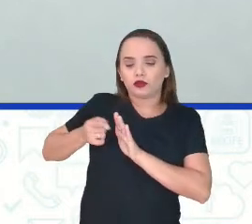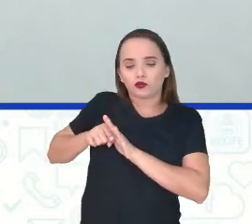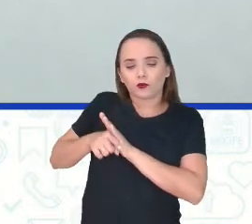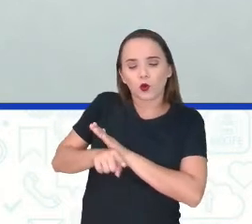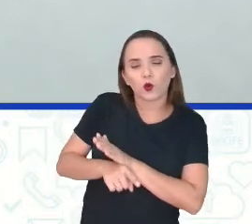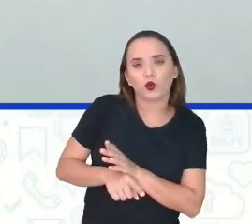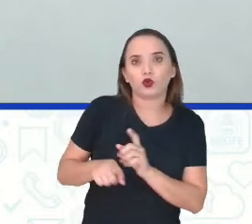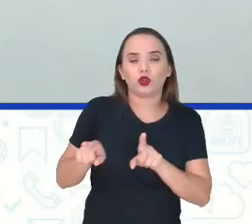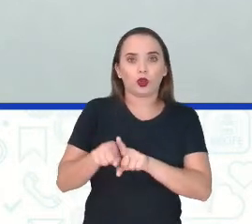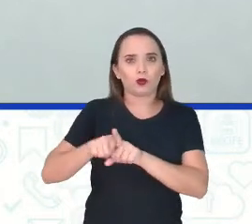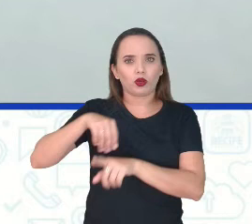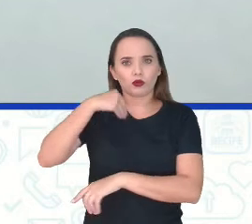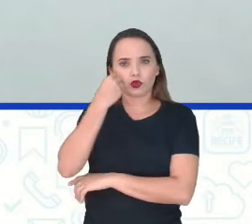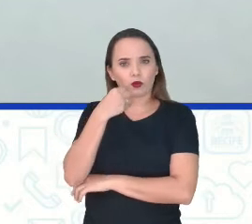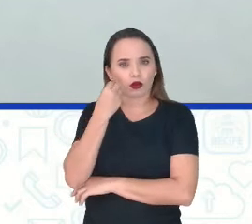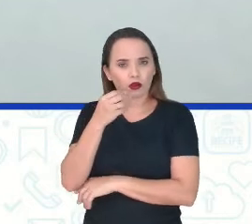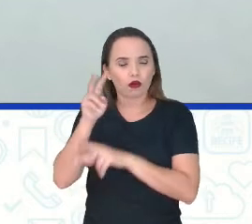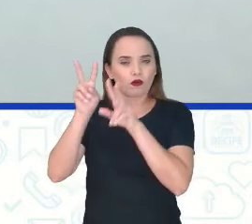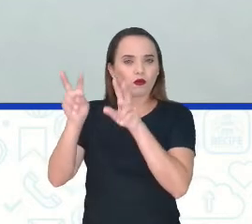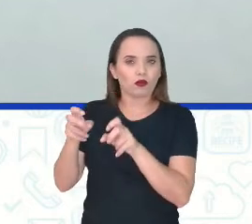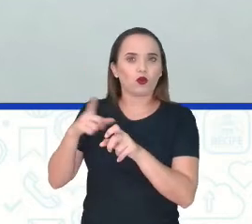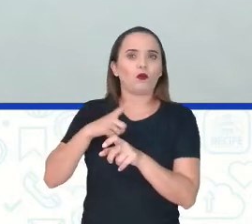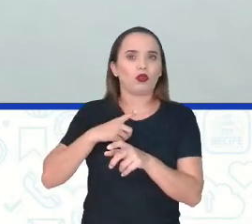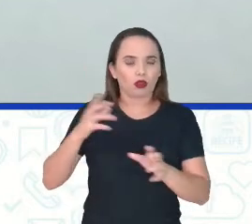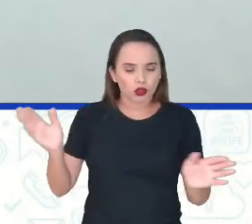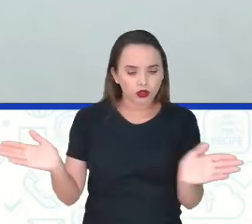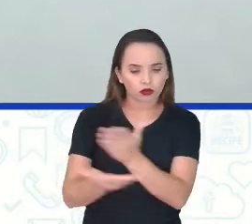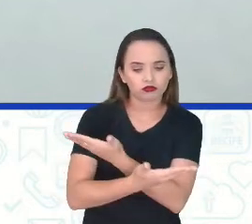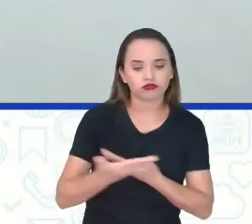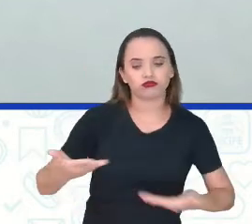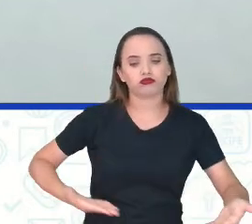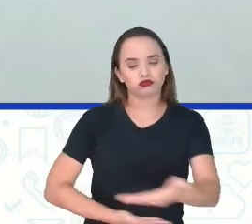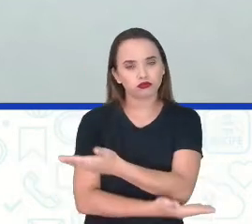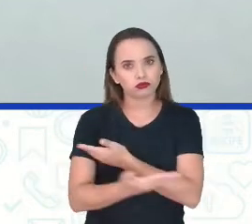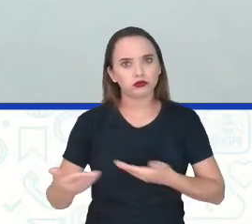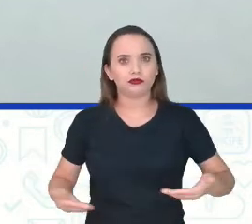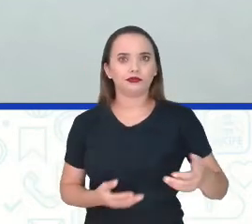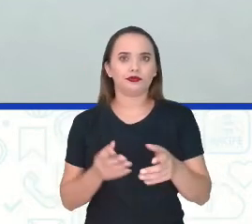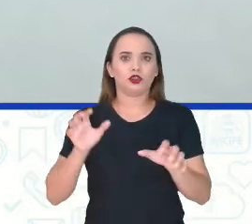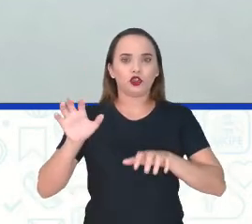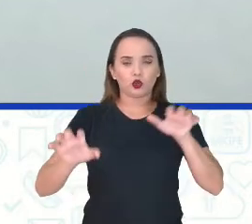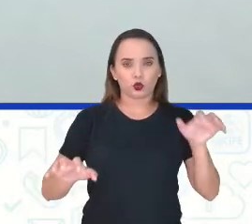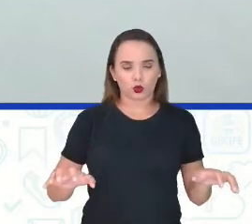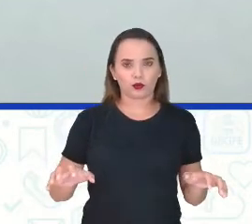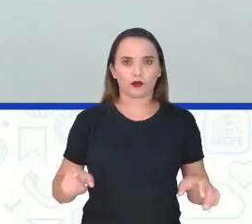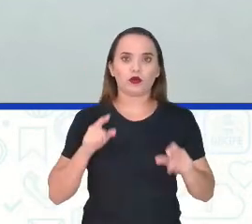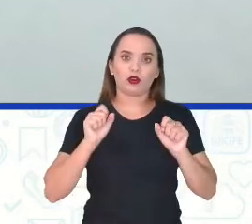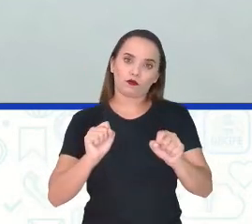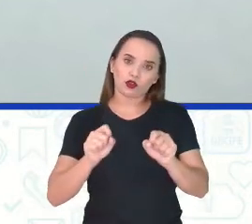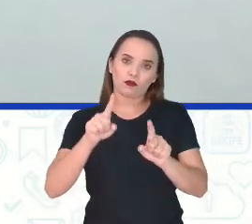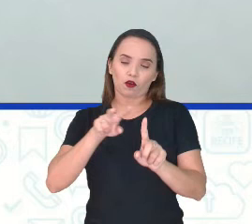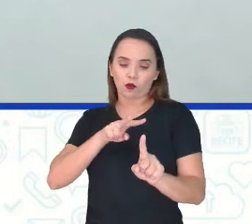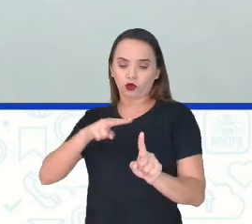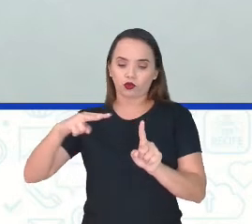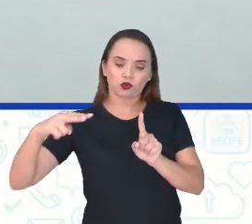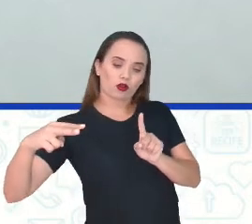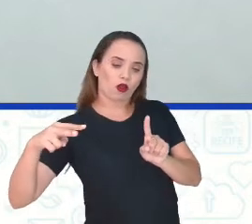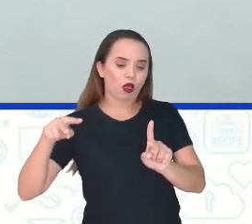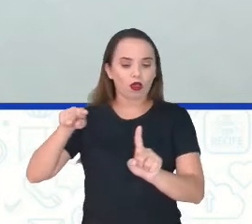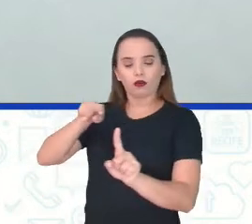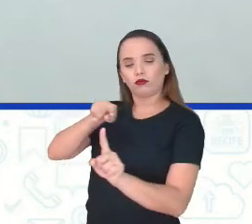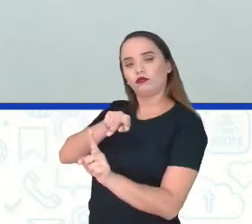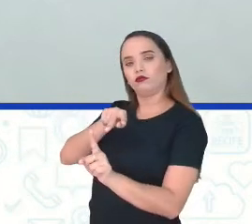uma experiência maior, né, em conseguir fazer essa relação. Você pode mostrar duas perspectivas diferentes sobre o mesmo